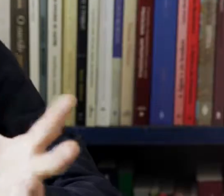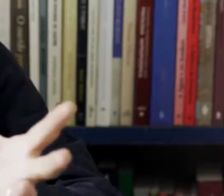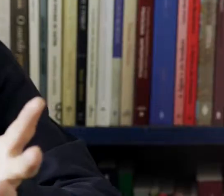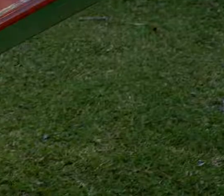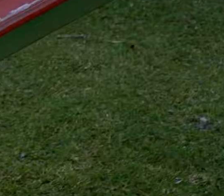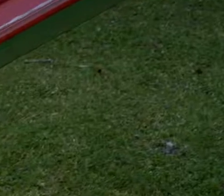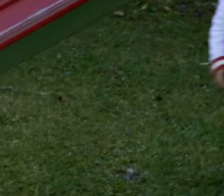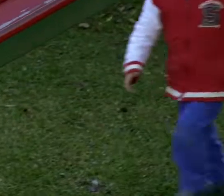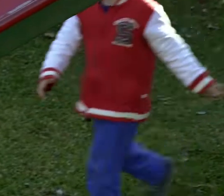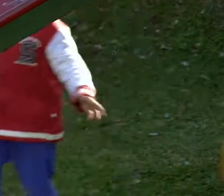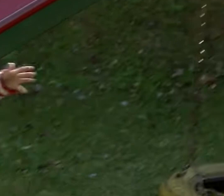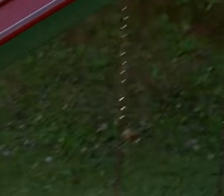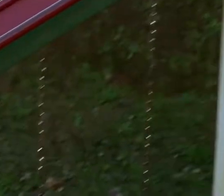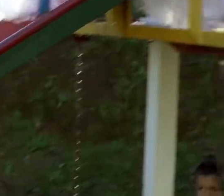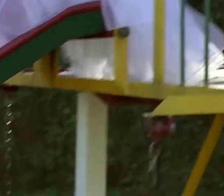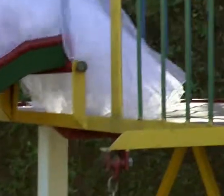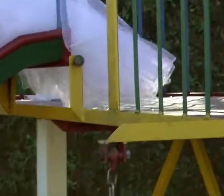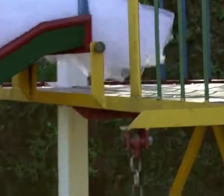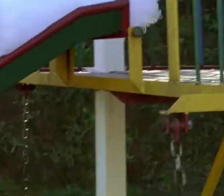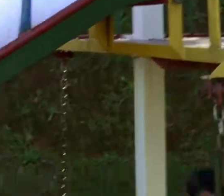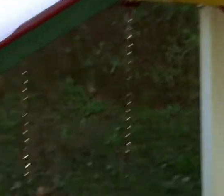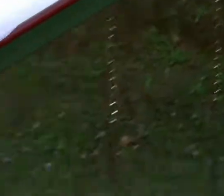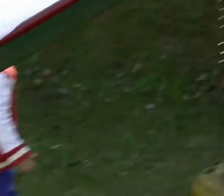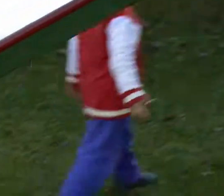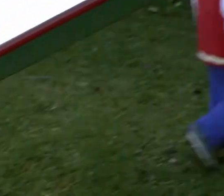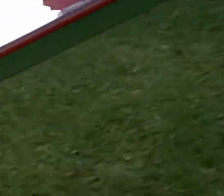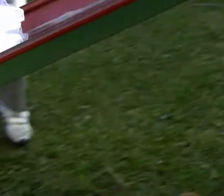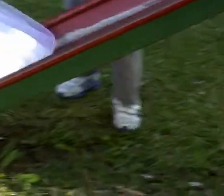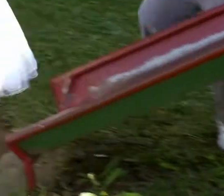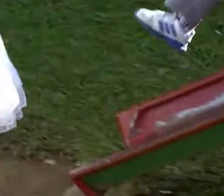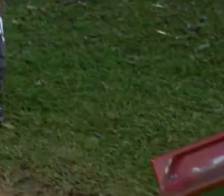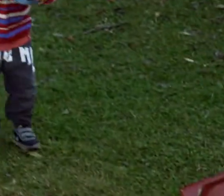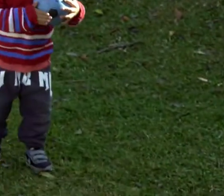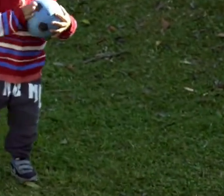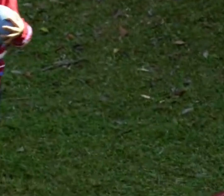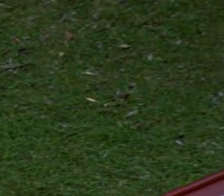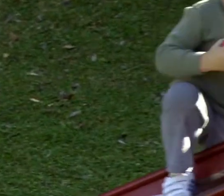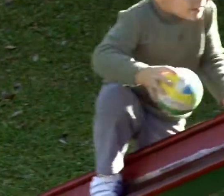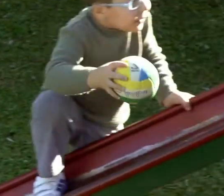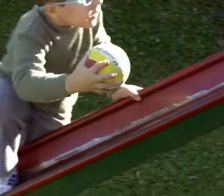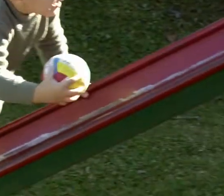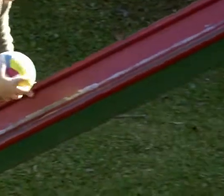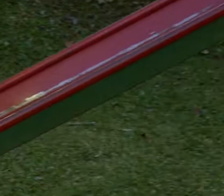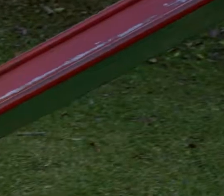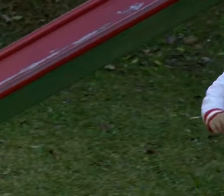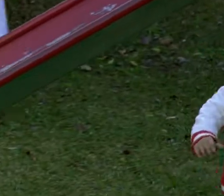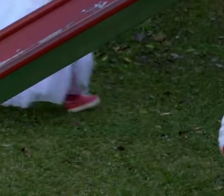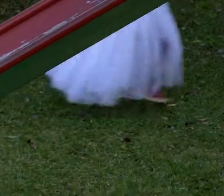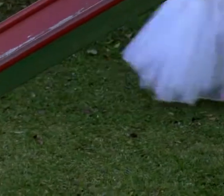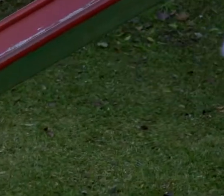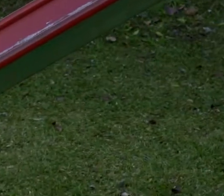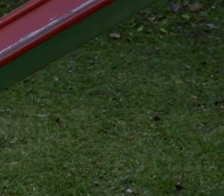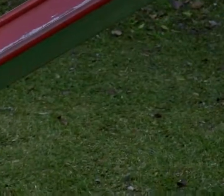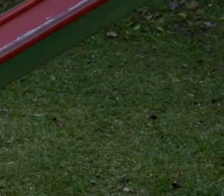Esse lúdico, essa relação autêntica com as coisas e despachada, vamos dizer assim, está ligado à vitalidade do espírito. Né?